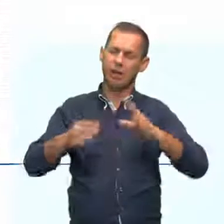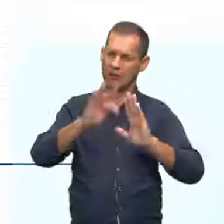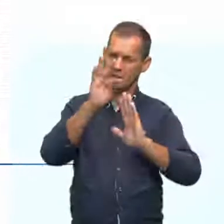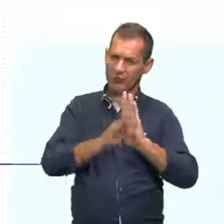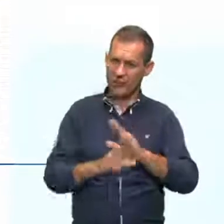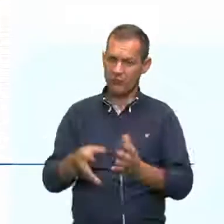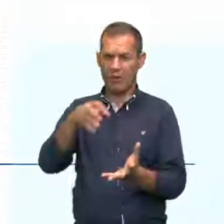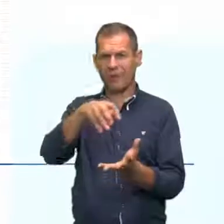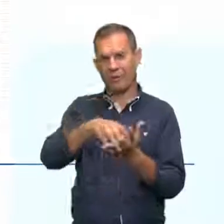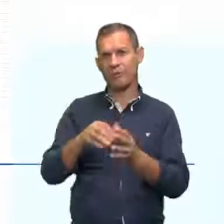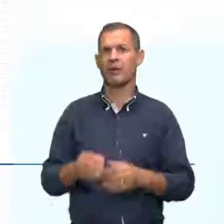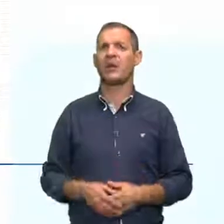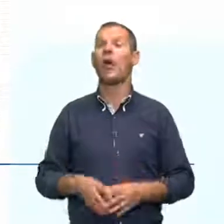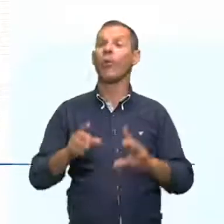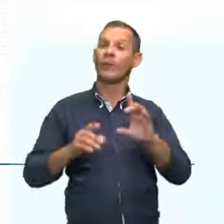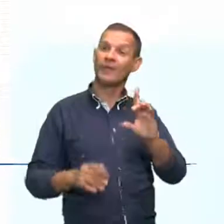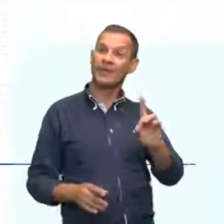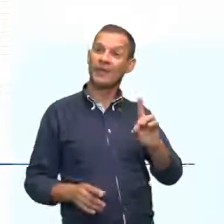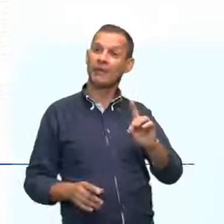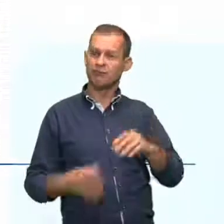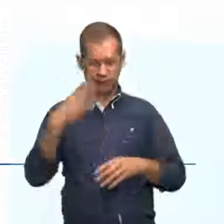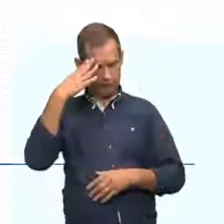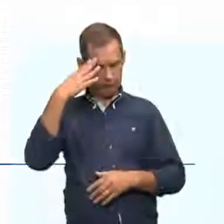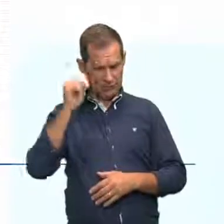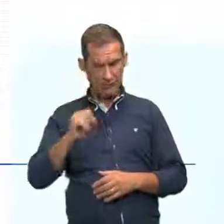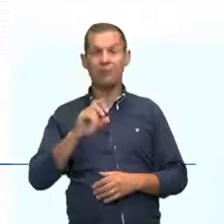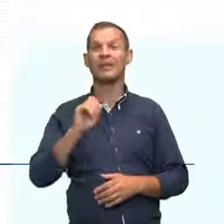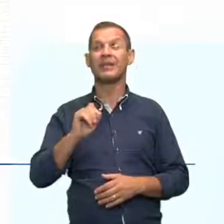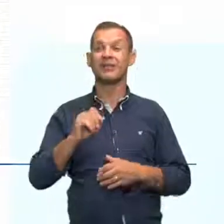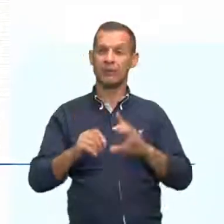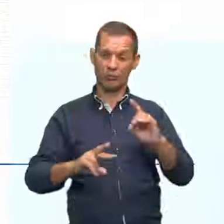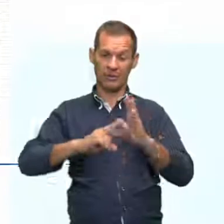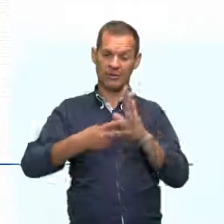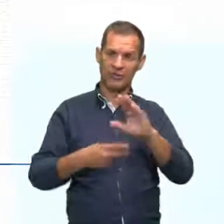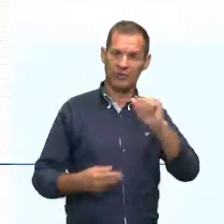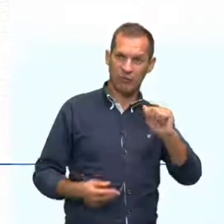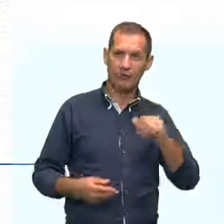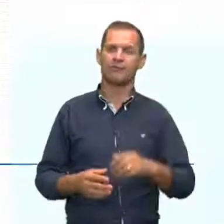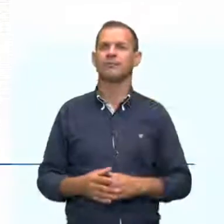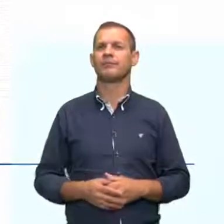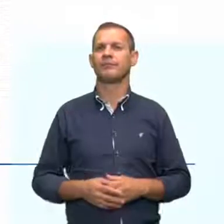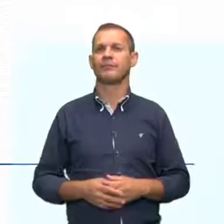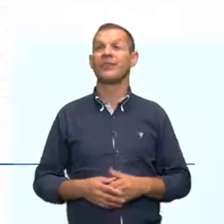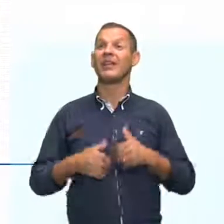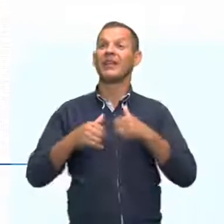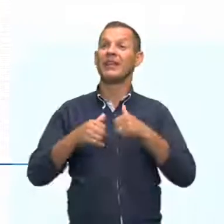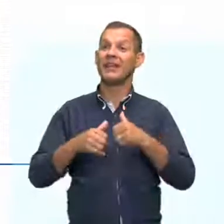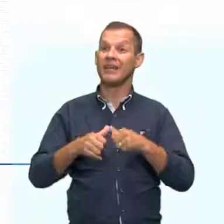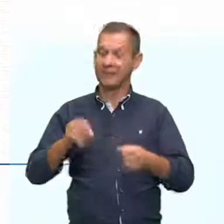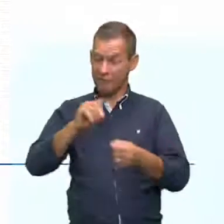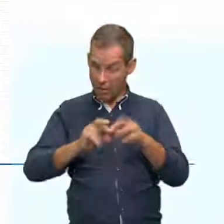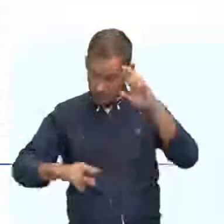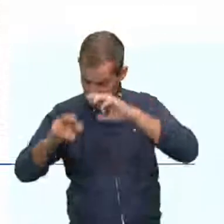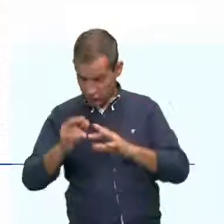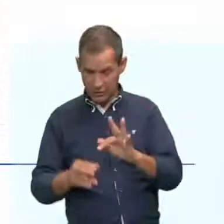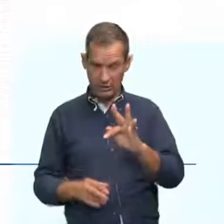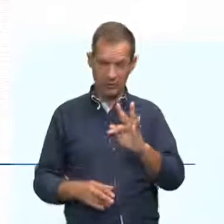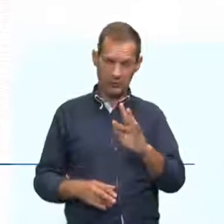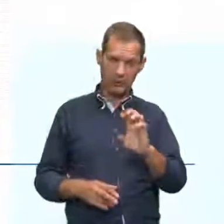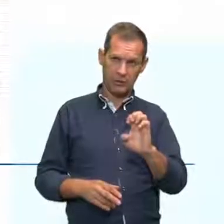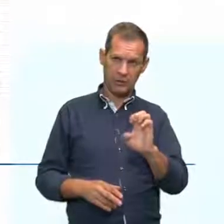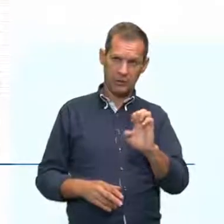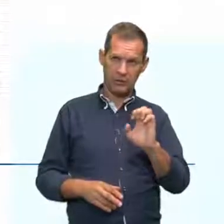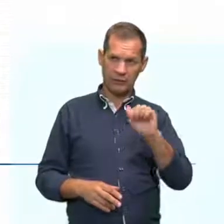texto criptografado foi o D. Então, ele sabe que esse D significa o A. É assim, ele faz análise de frequência no